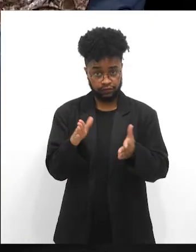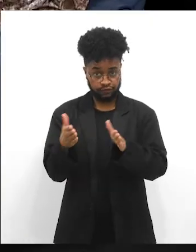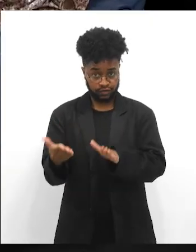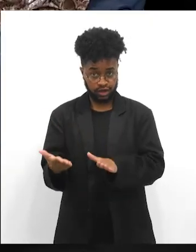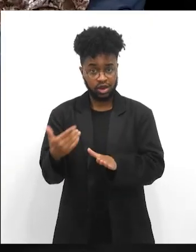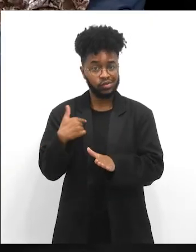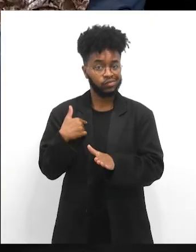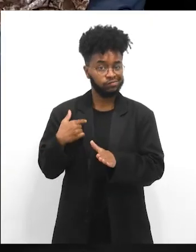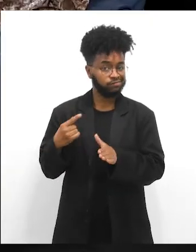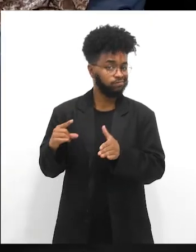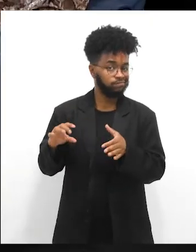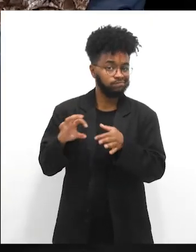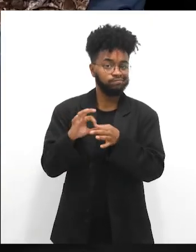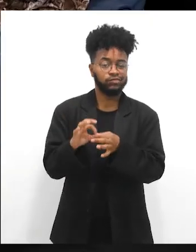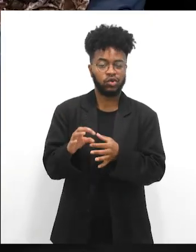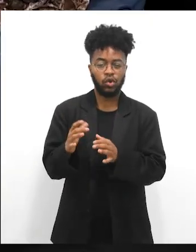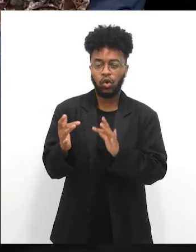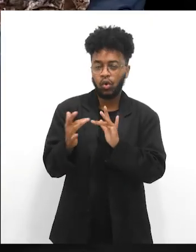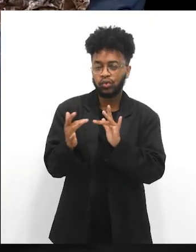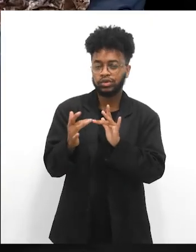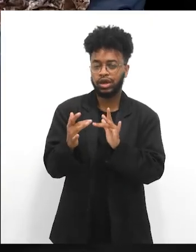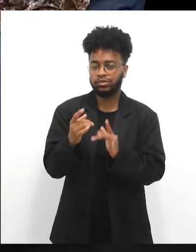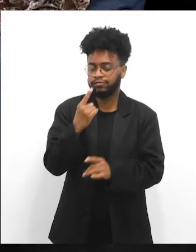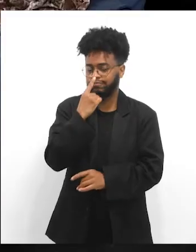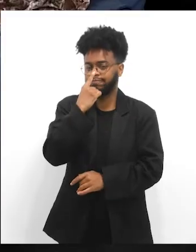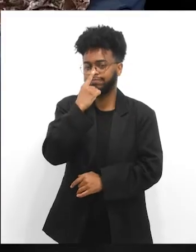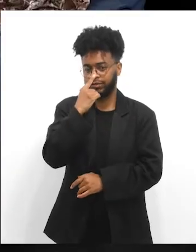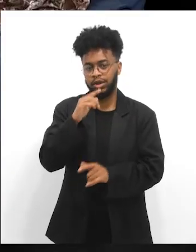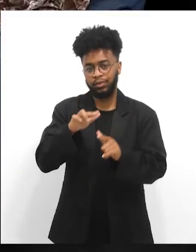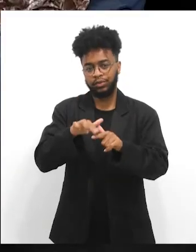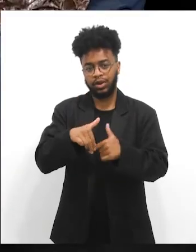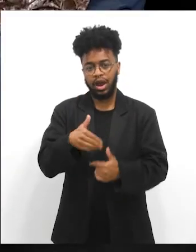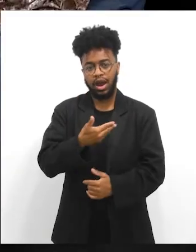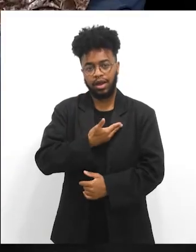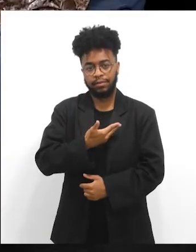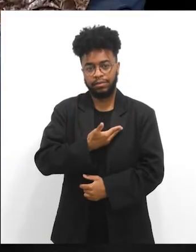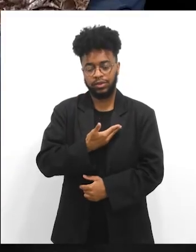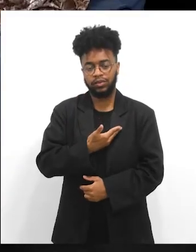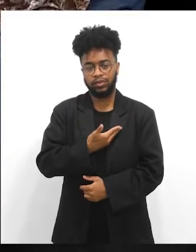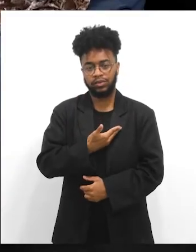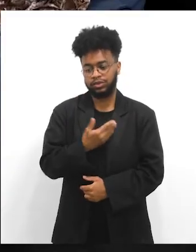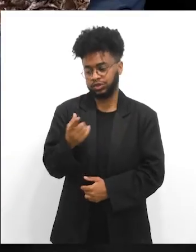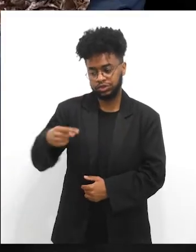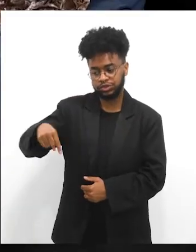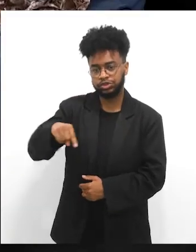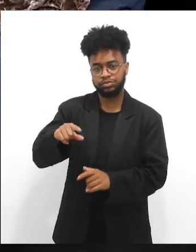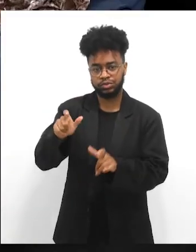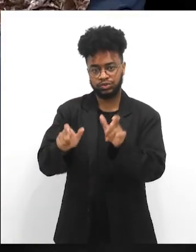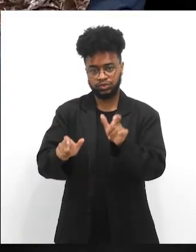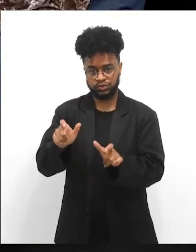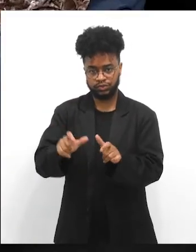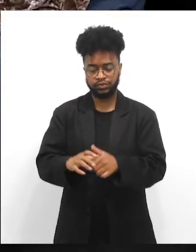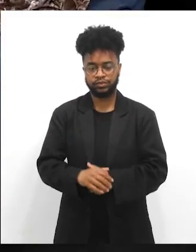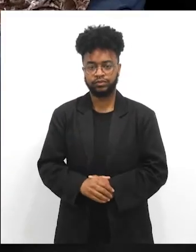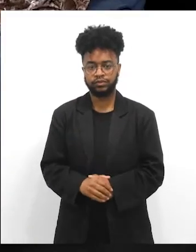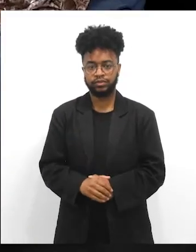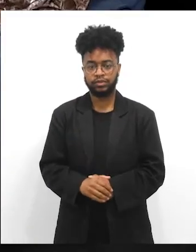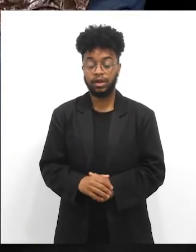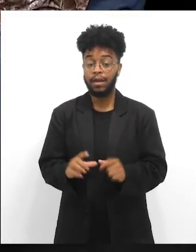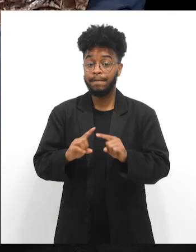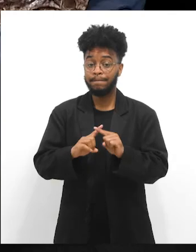3 mortes eu estou envolvida pessoalmente pela amizade que tinha com as